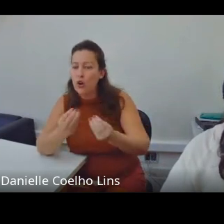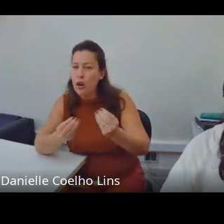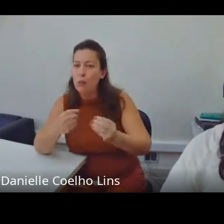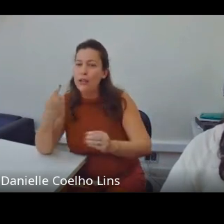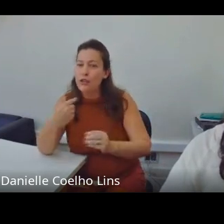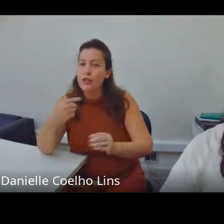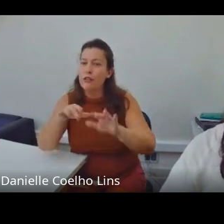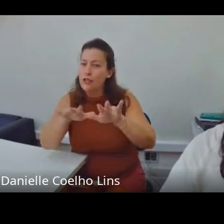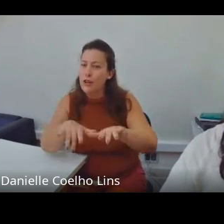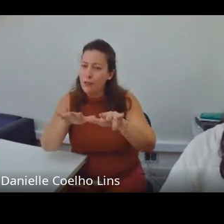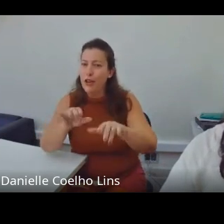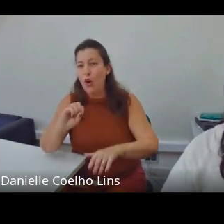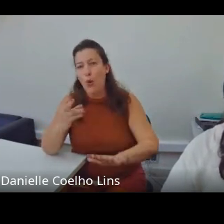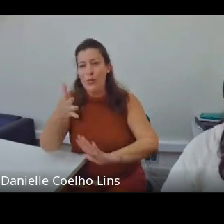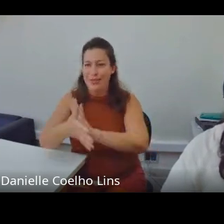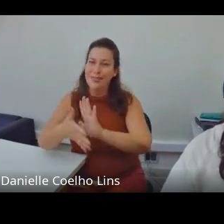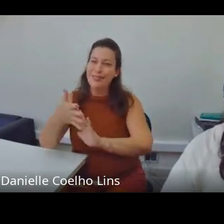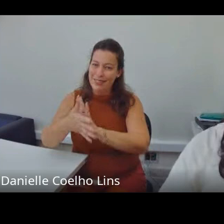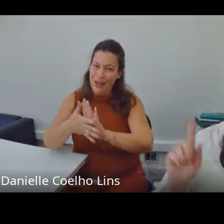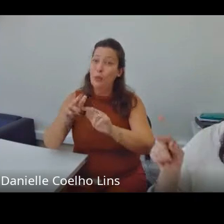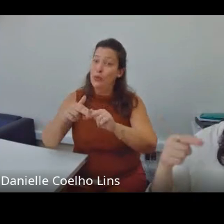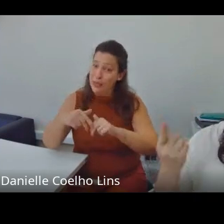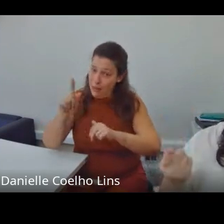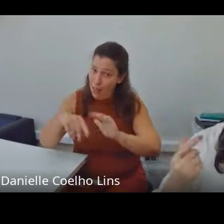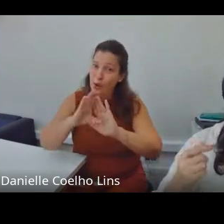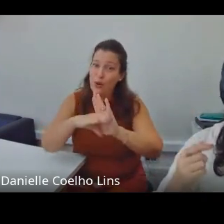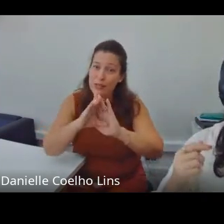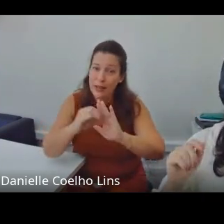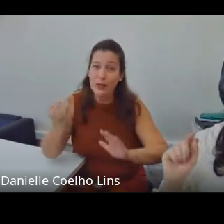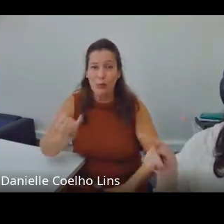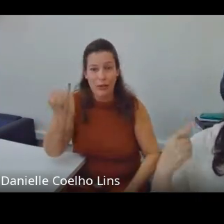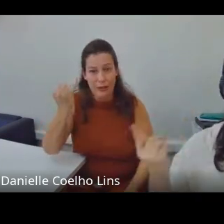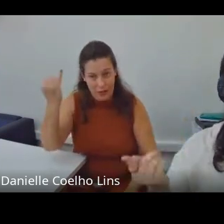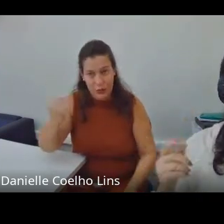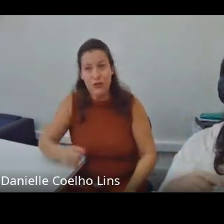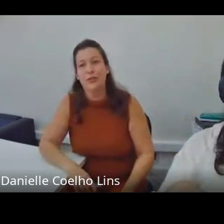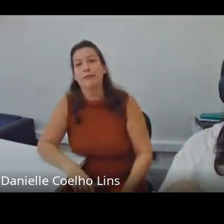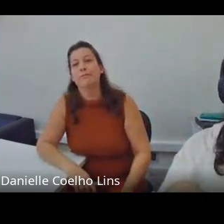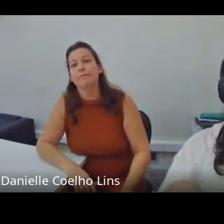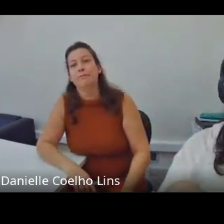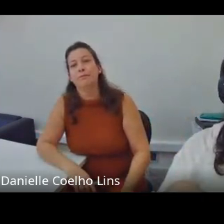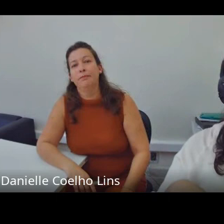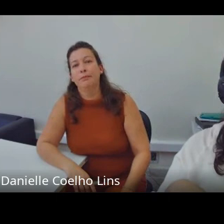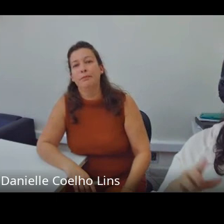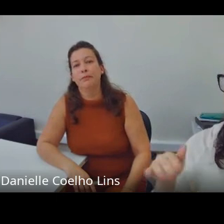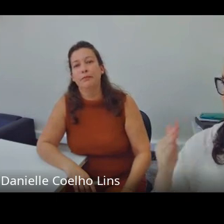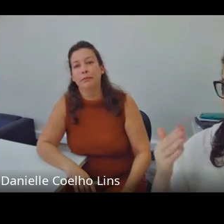sinalizar a mensagem. É por isso que esses são conceitos importantes.